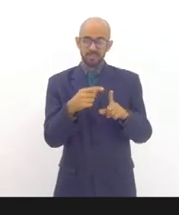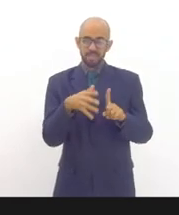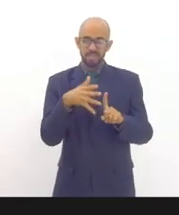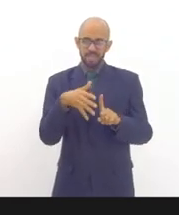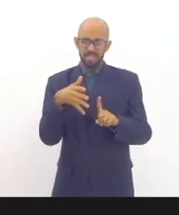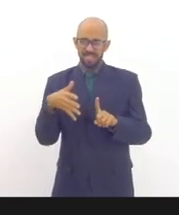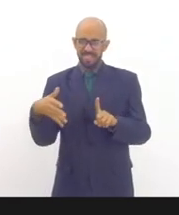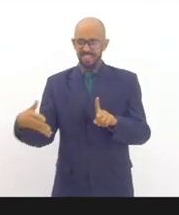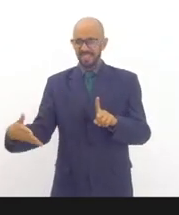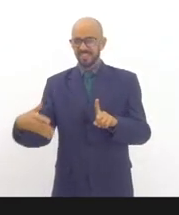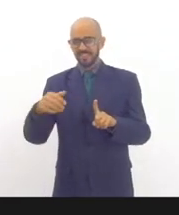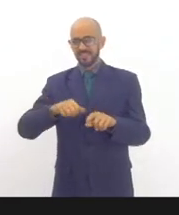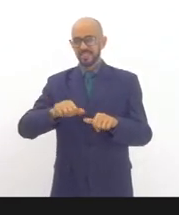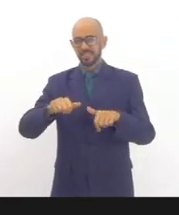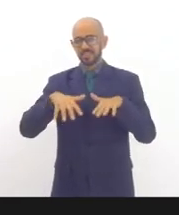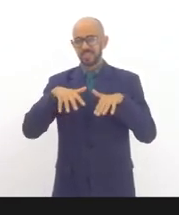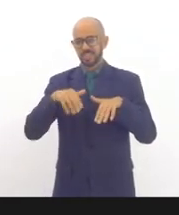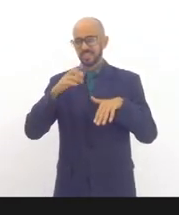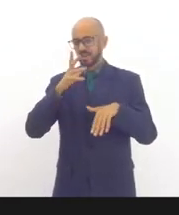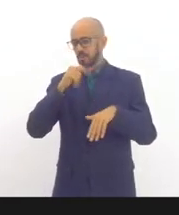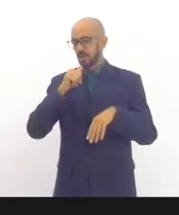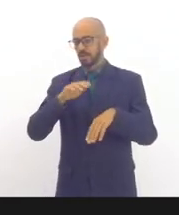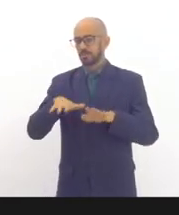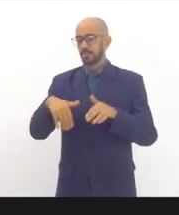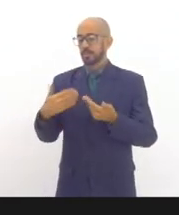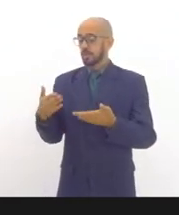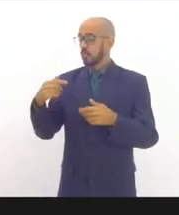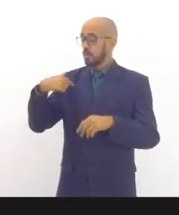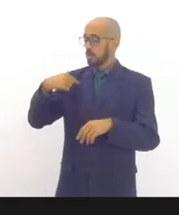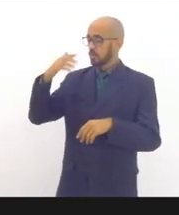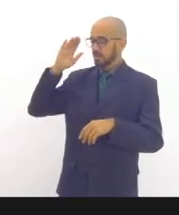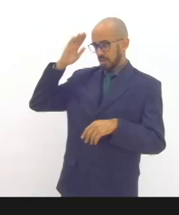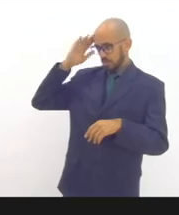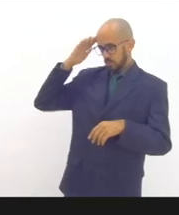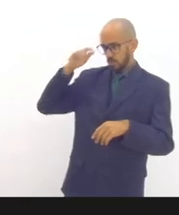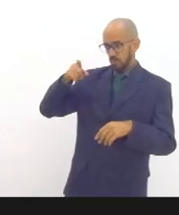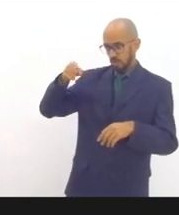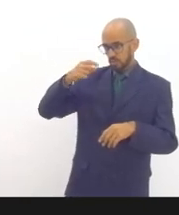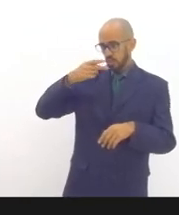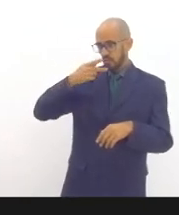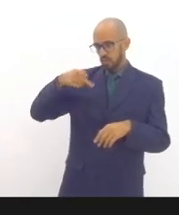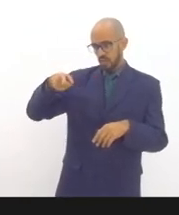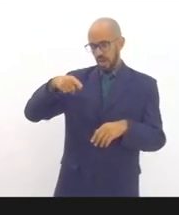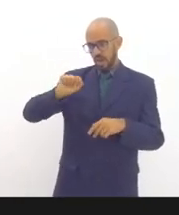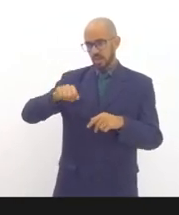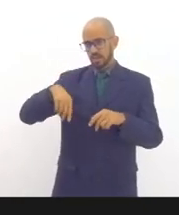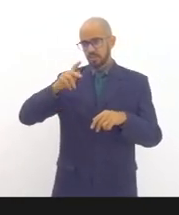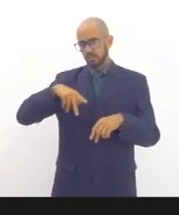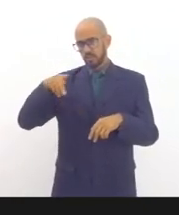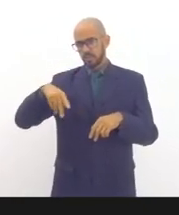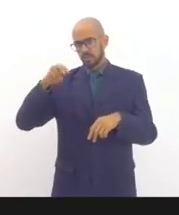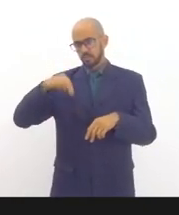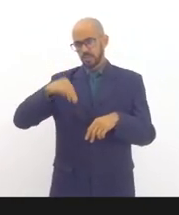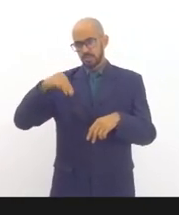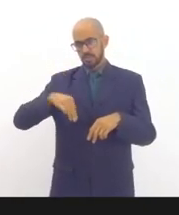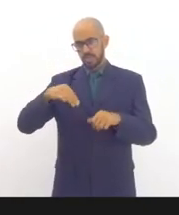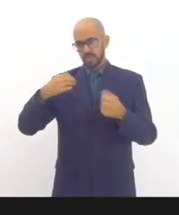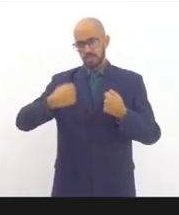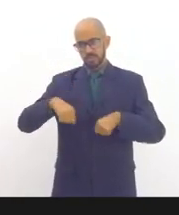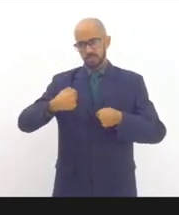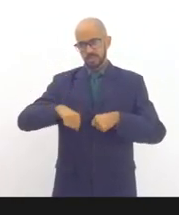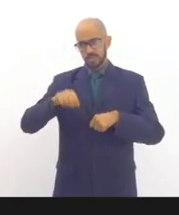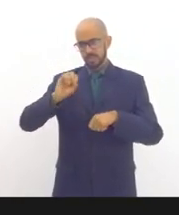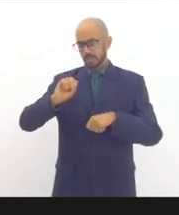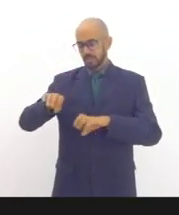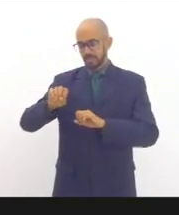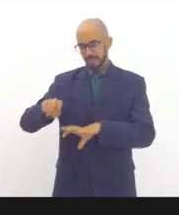última mesmo, para dizer que eu compreendo quando o senhor coloca a questão do professor, por exemplo, de matemática, tem que dar uma aula de matemática em